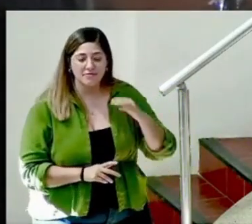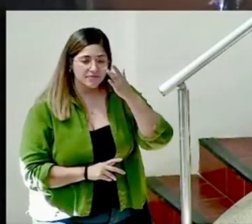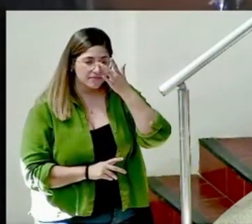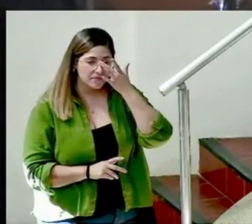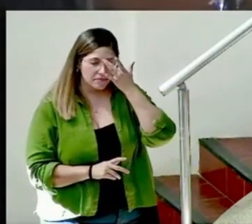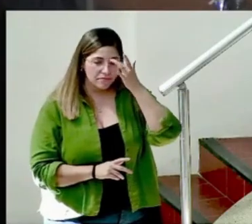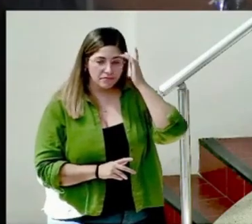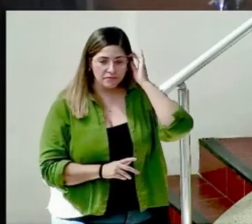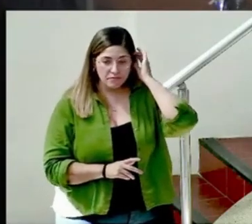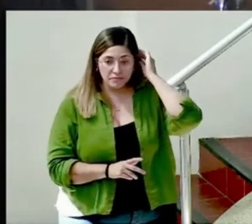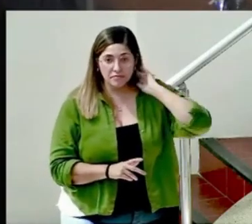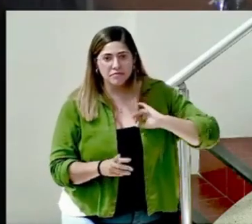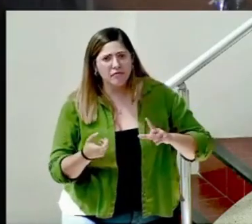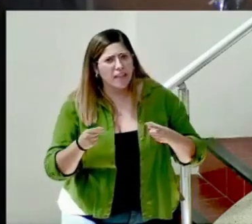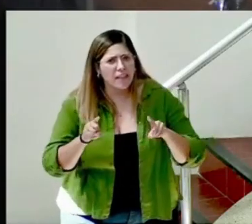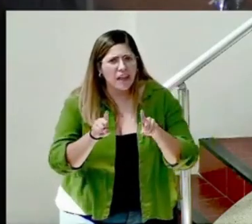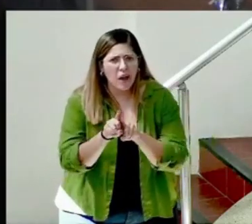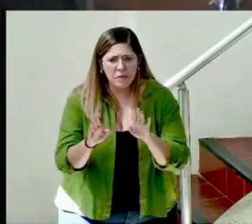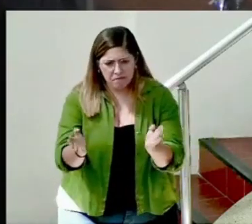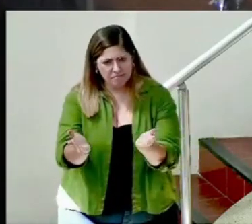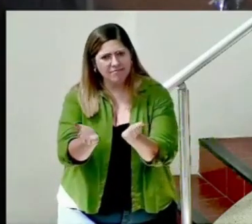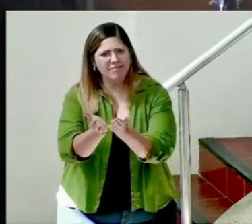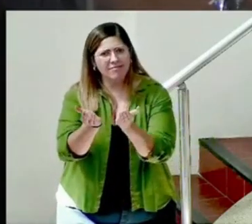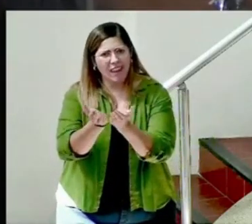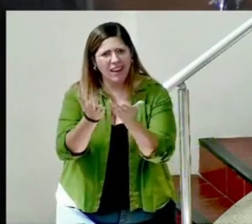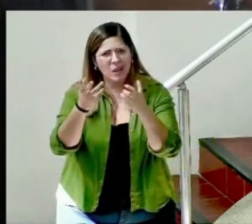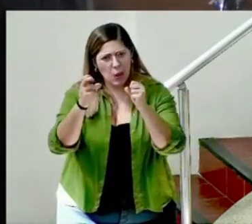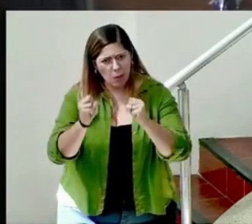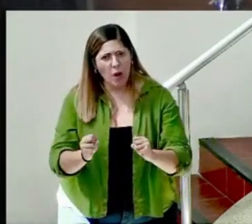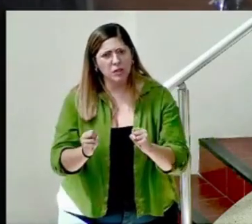Portanto, cristãos, podem ser